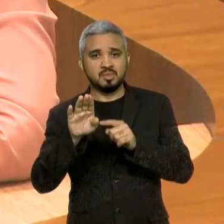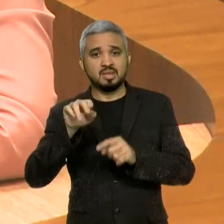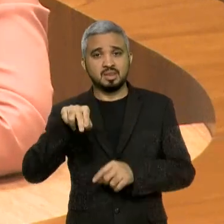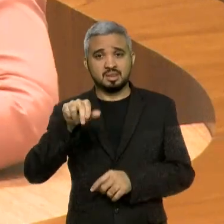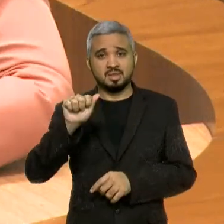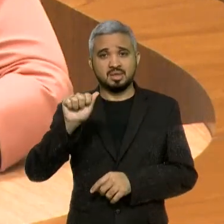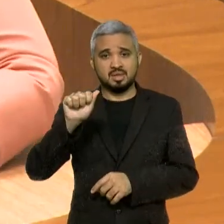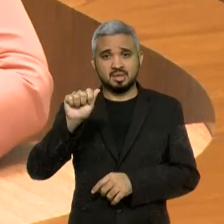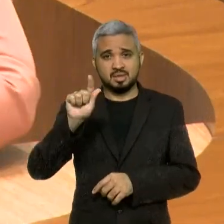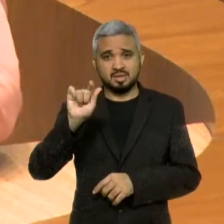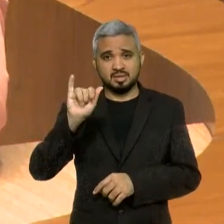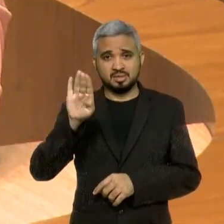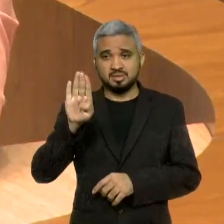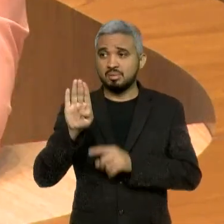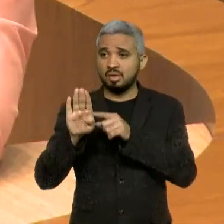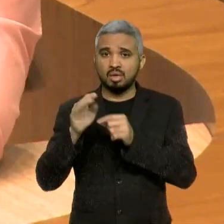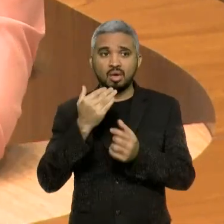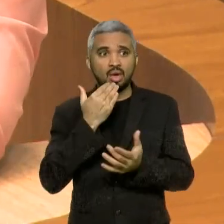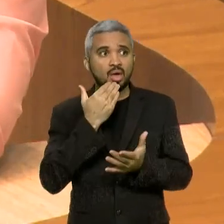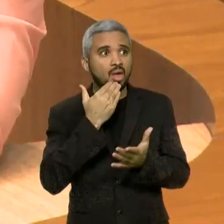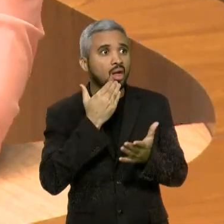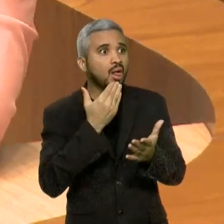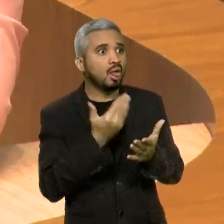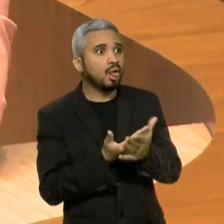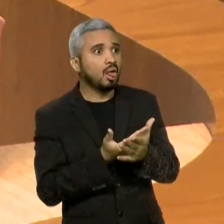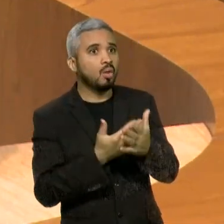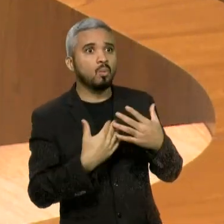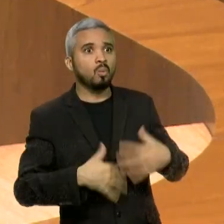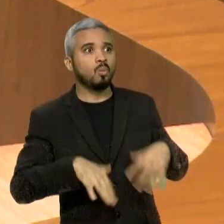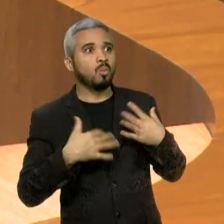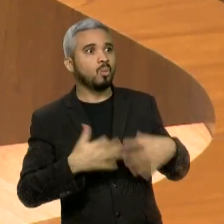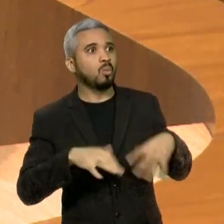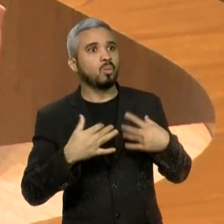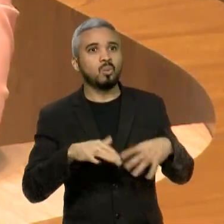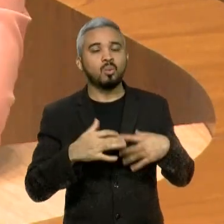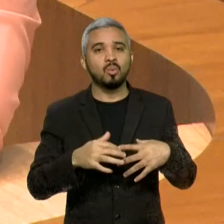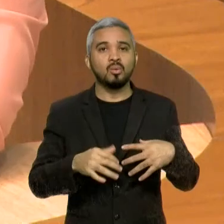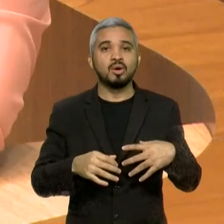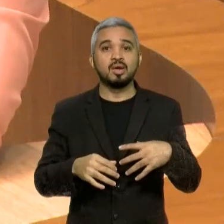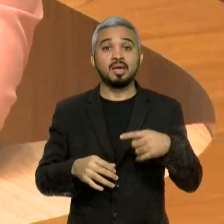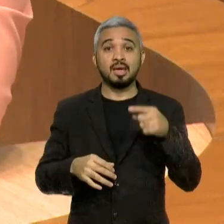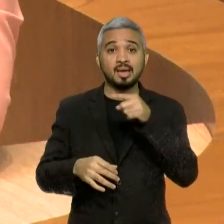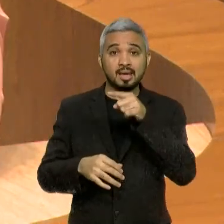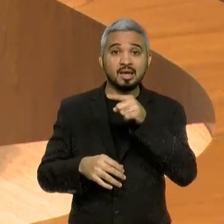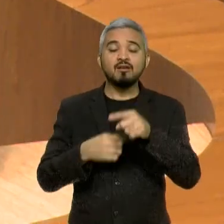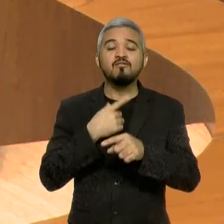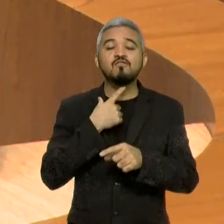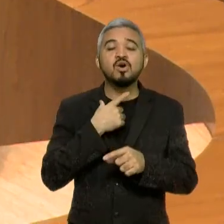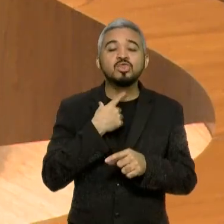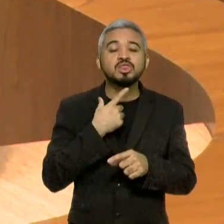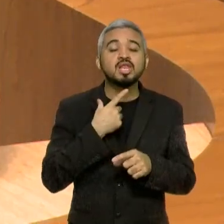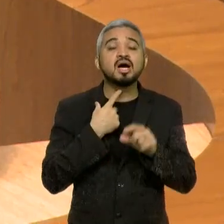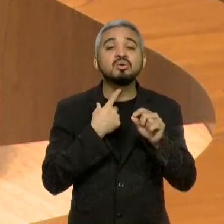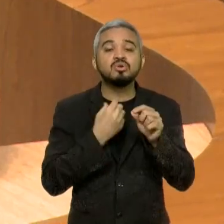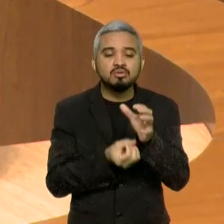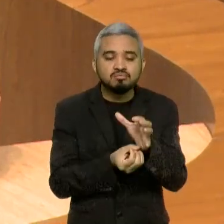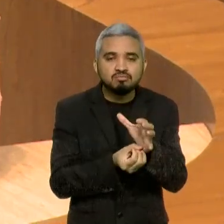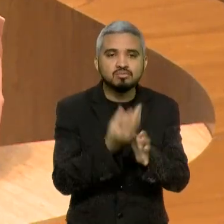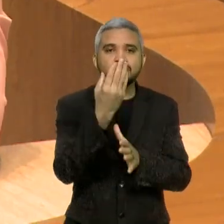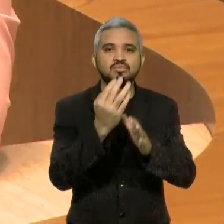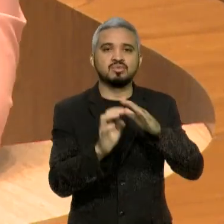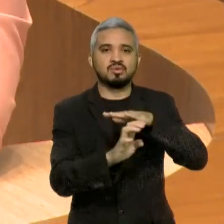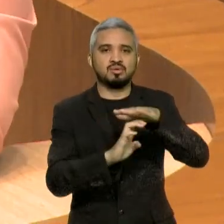Deputado Florence saiu de lá muito entusiasmado e montar um negócio em balsas eu tenho certeza disso